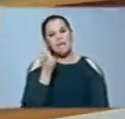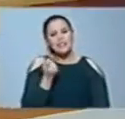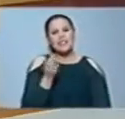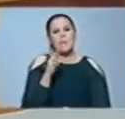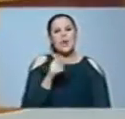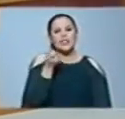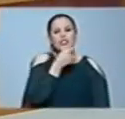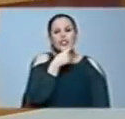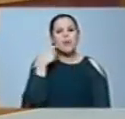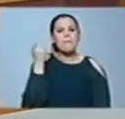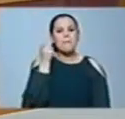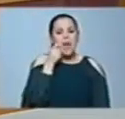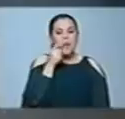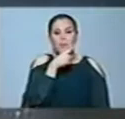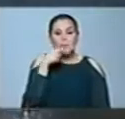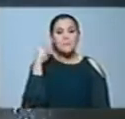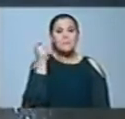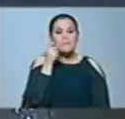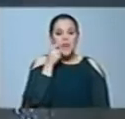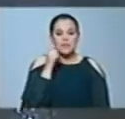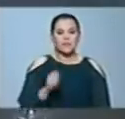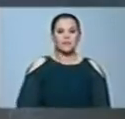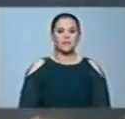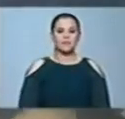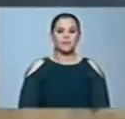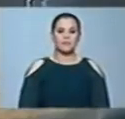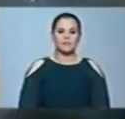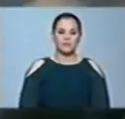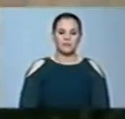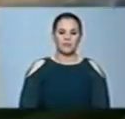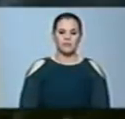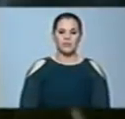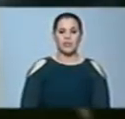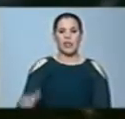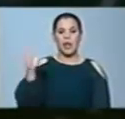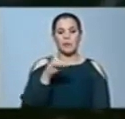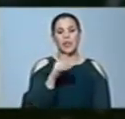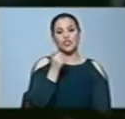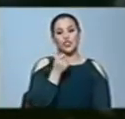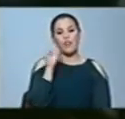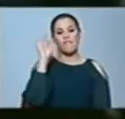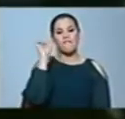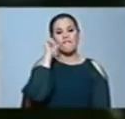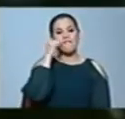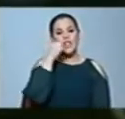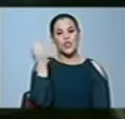jogar com mais um fiozinho de mel mais umas gotinhas do vinho do porto